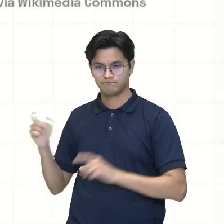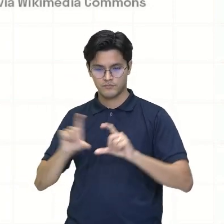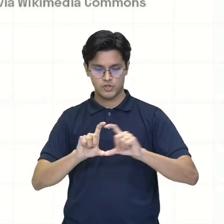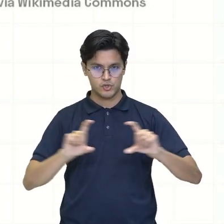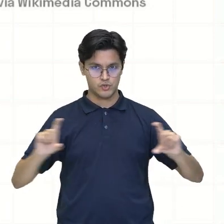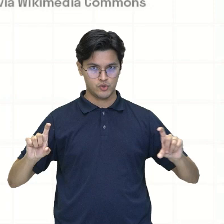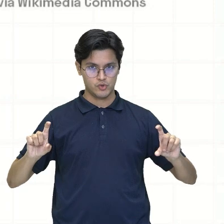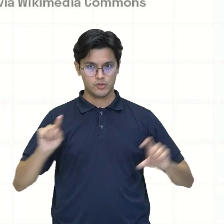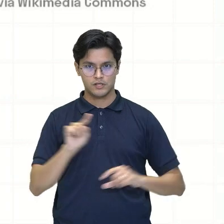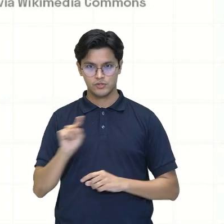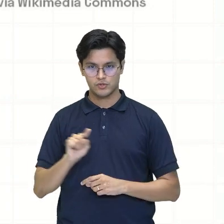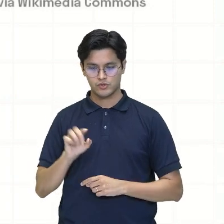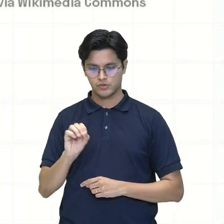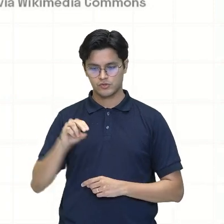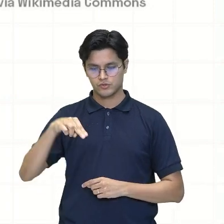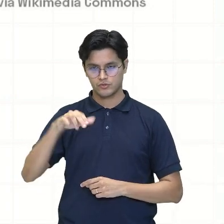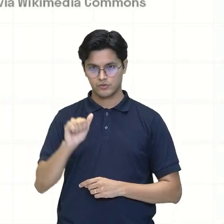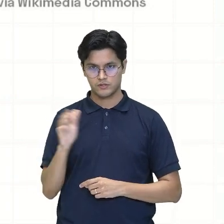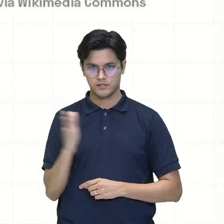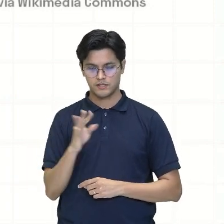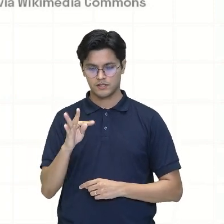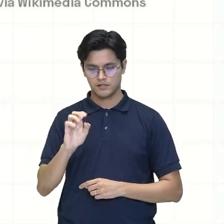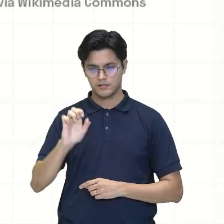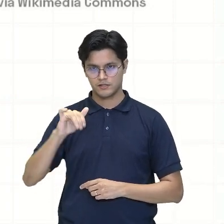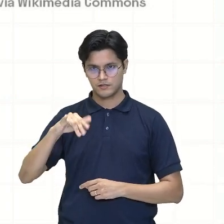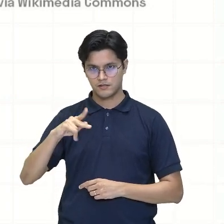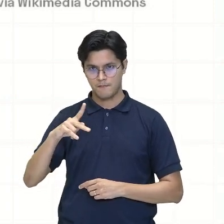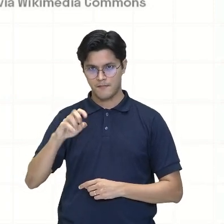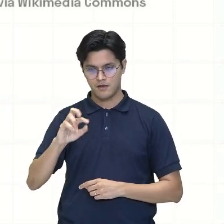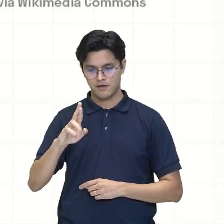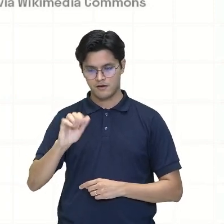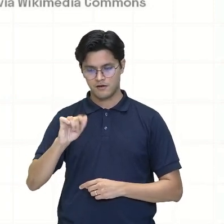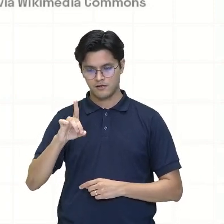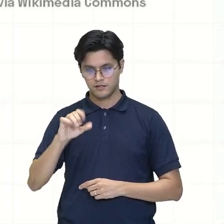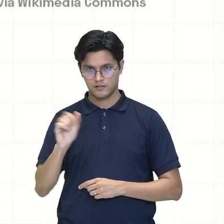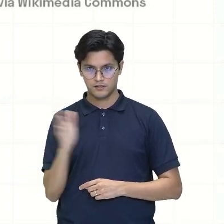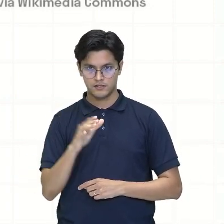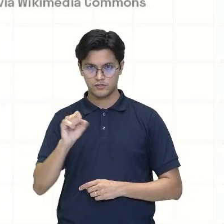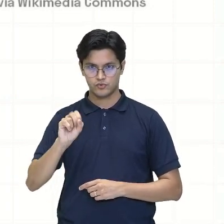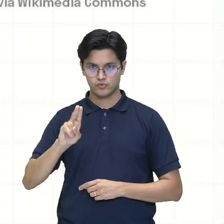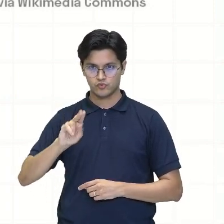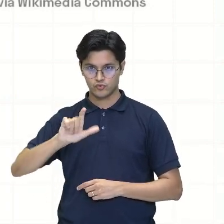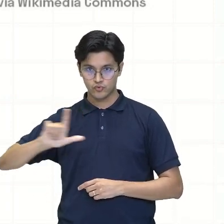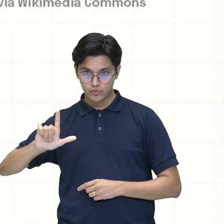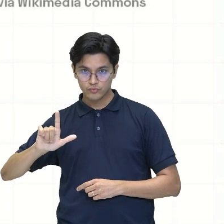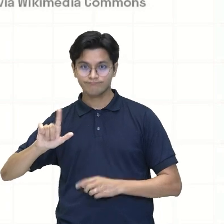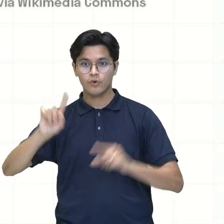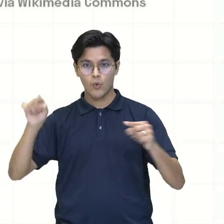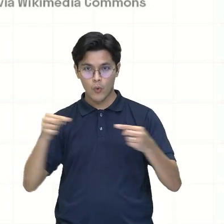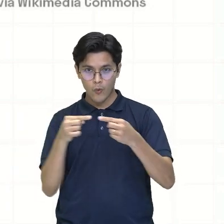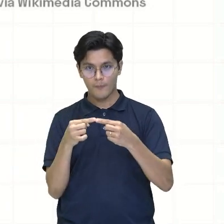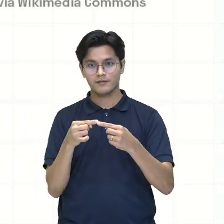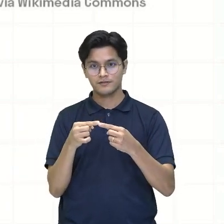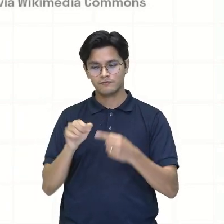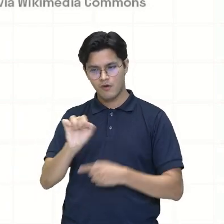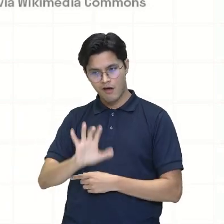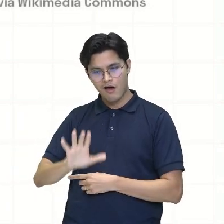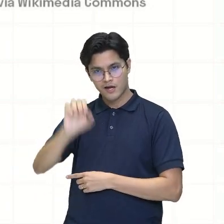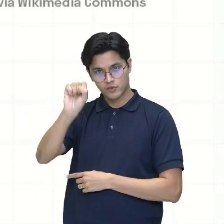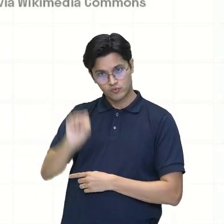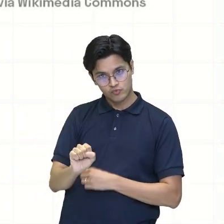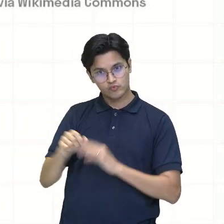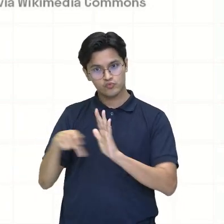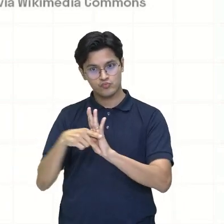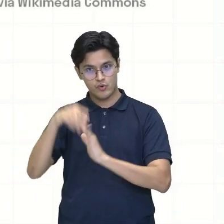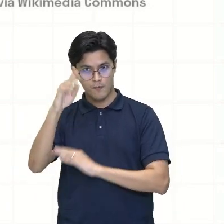sul, que corresponde mais à região sul do nosso país. Então, em relação às